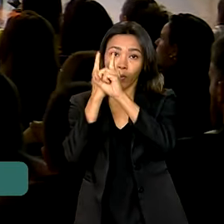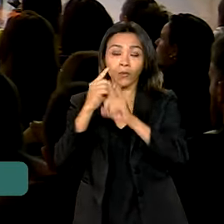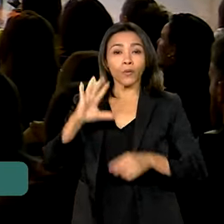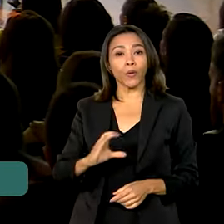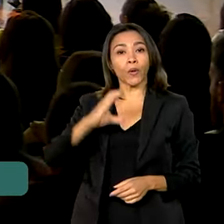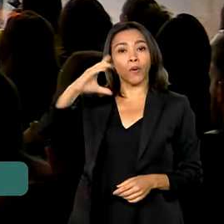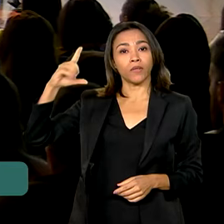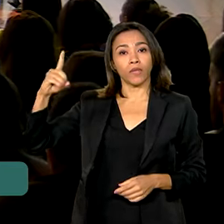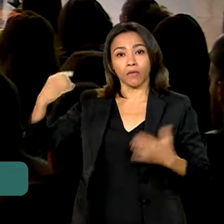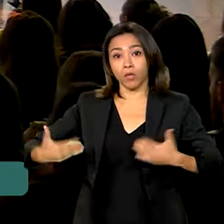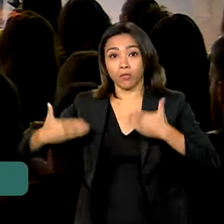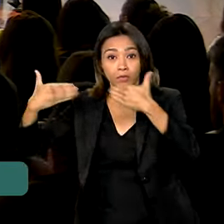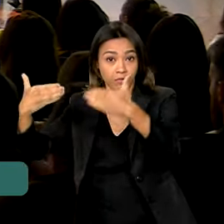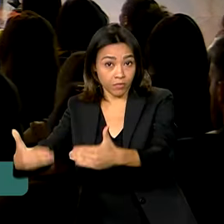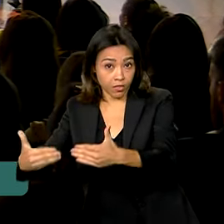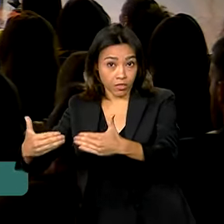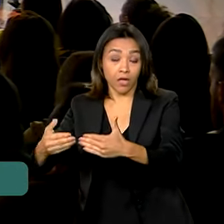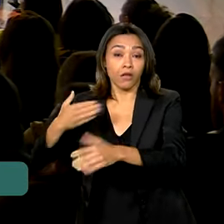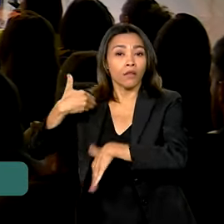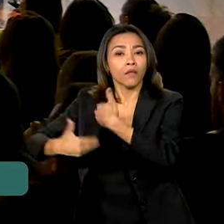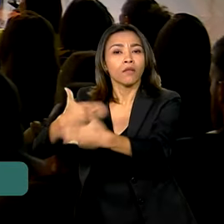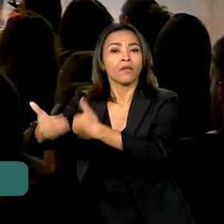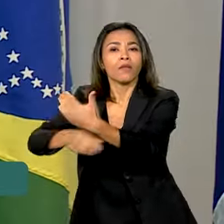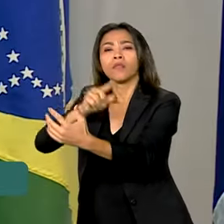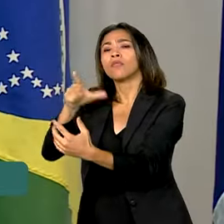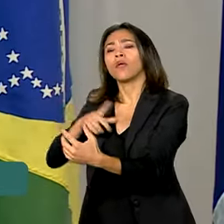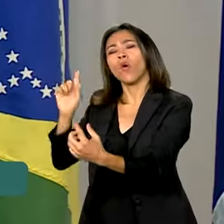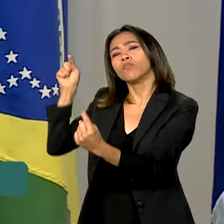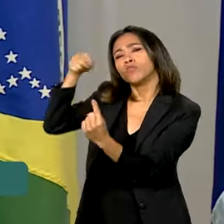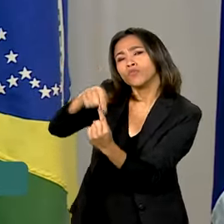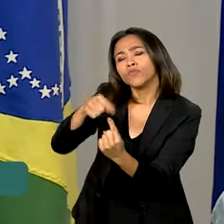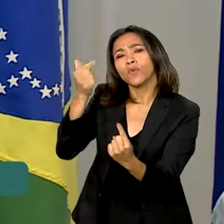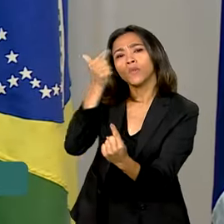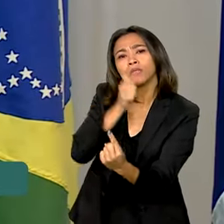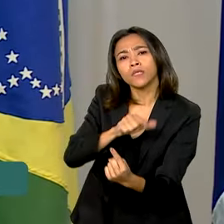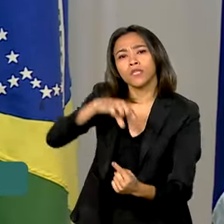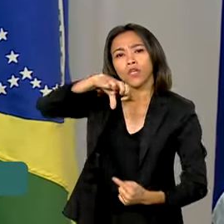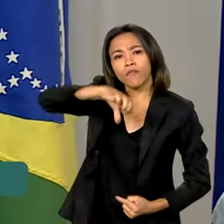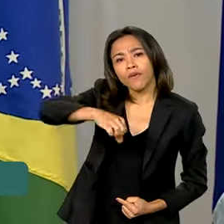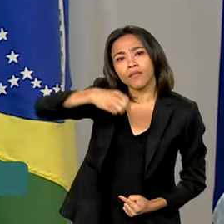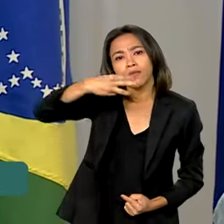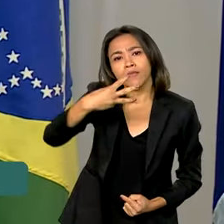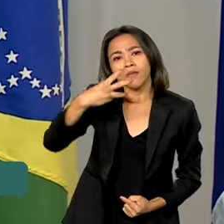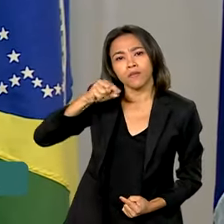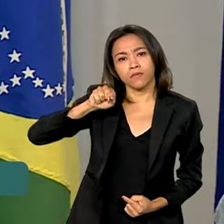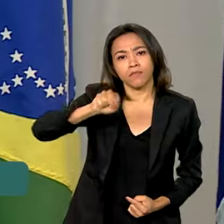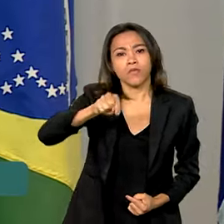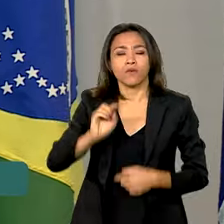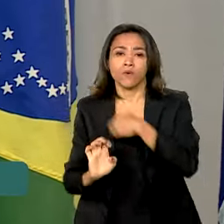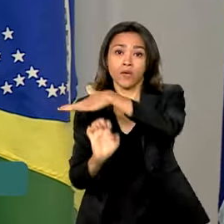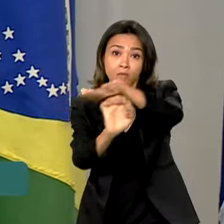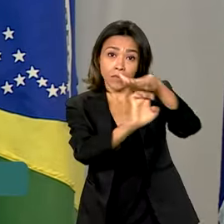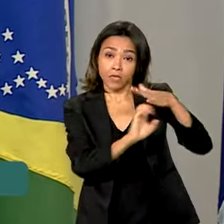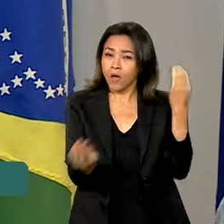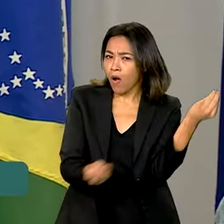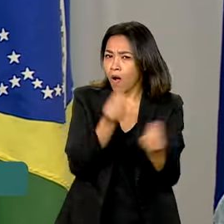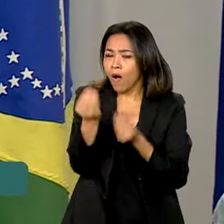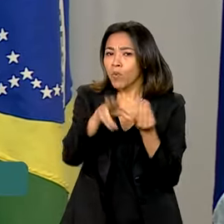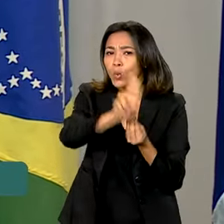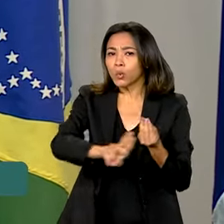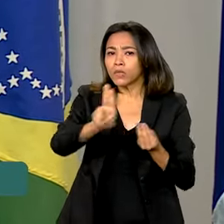do Desenvolvimento, têm a meta de alcançar 93 mil empresas. Por meio da plataforma